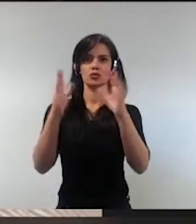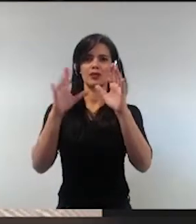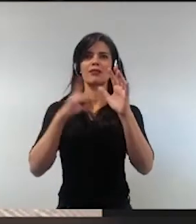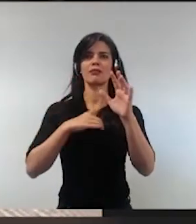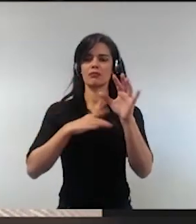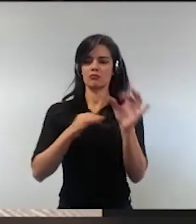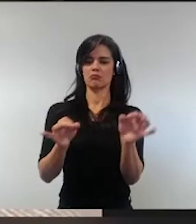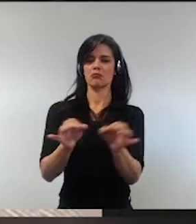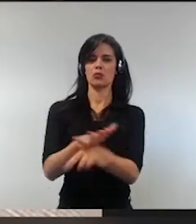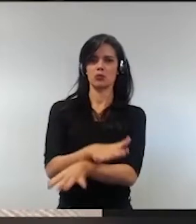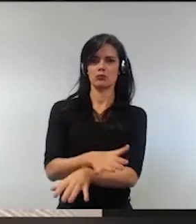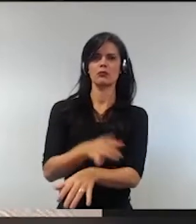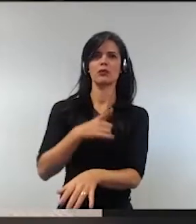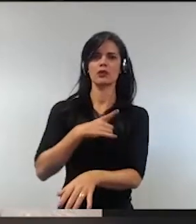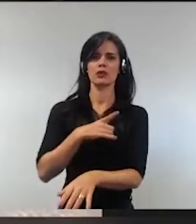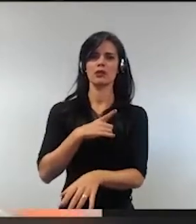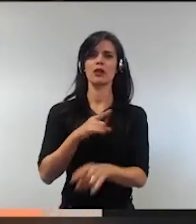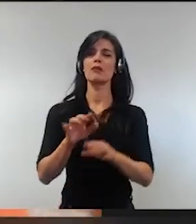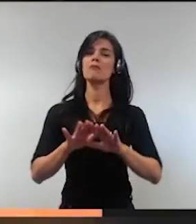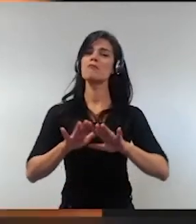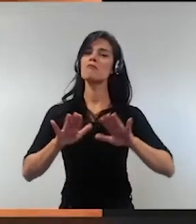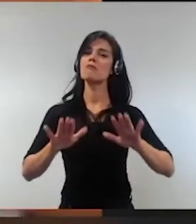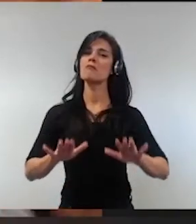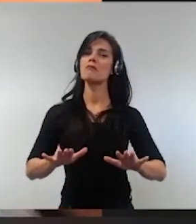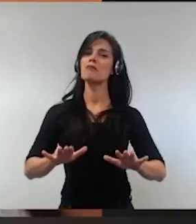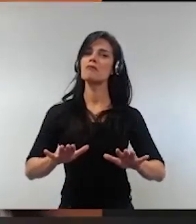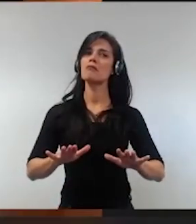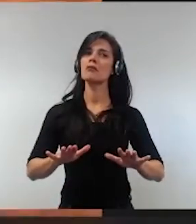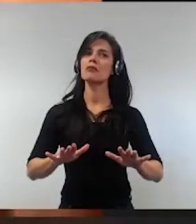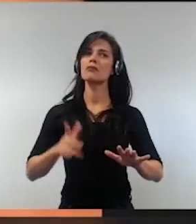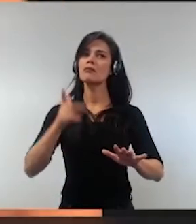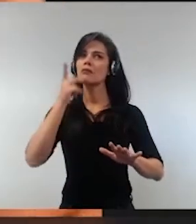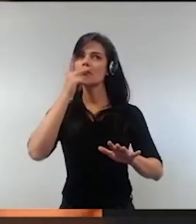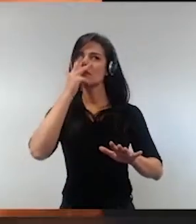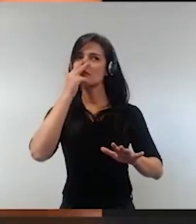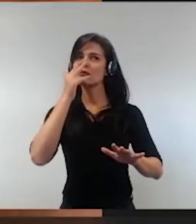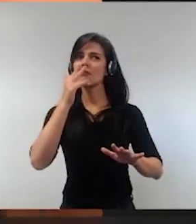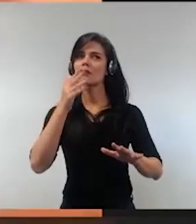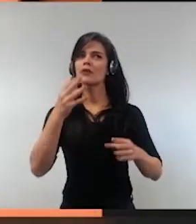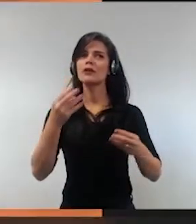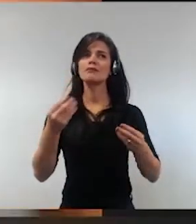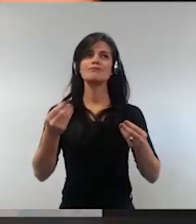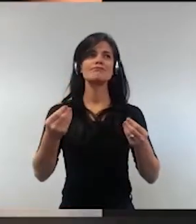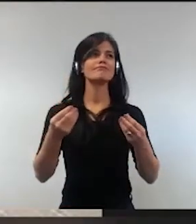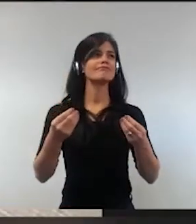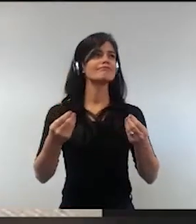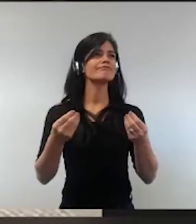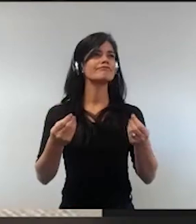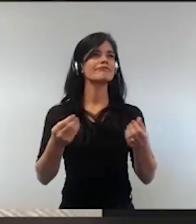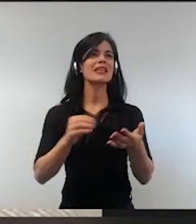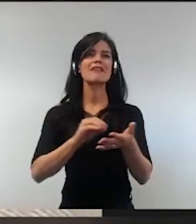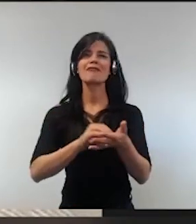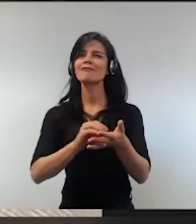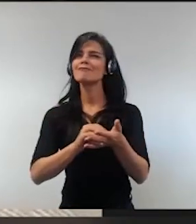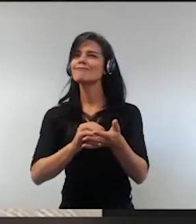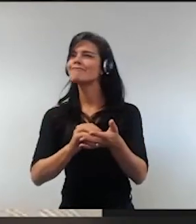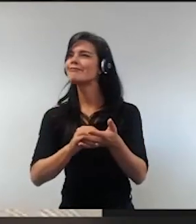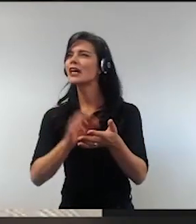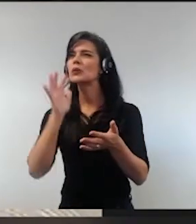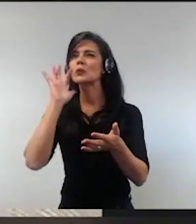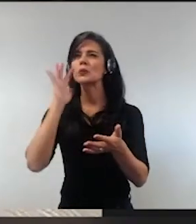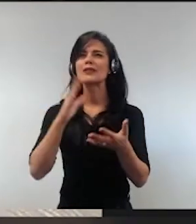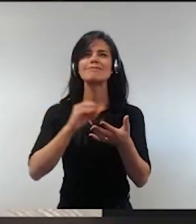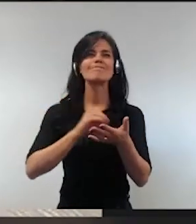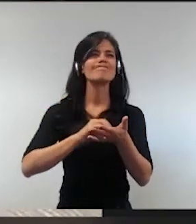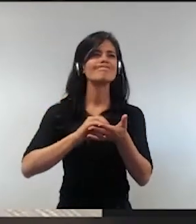termina, não? Mas ali ecoa uma espécie de non-liquid, é como se alguma coisa não ficasse decidida.